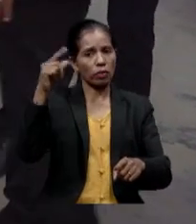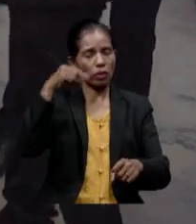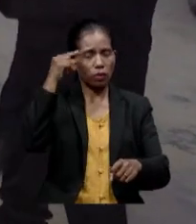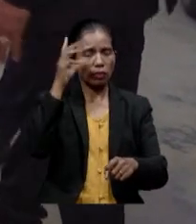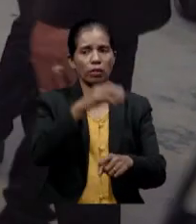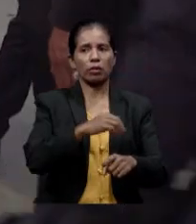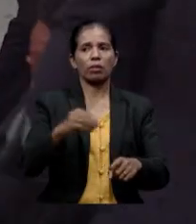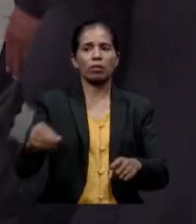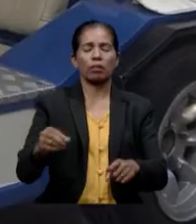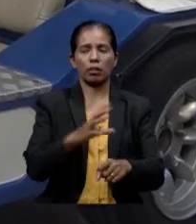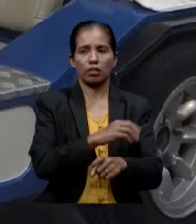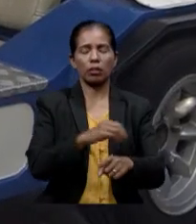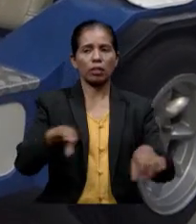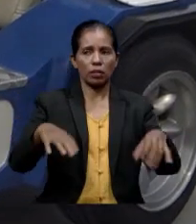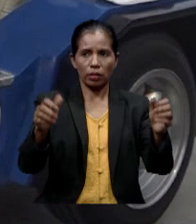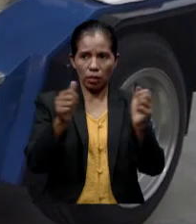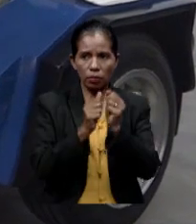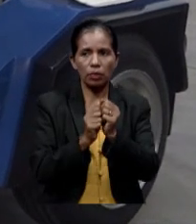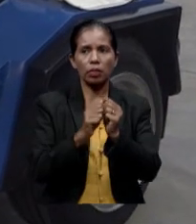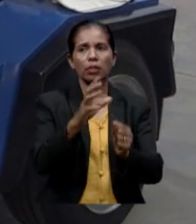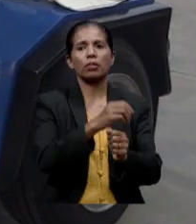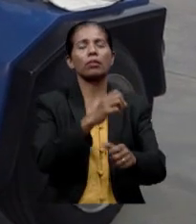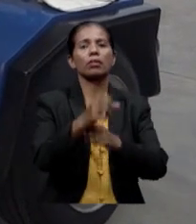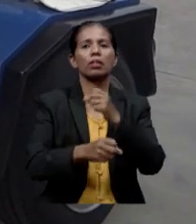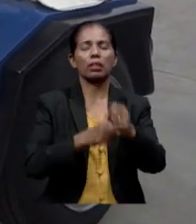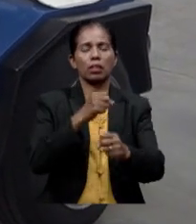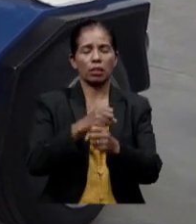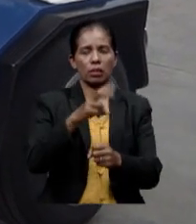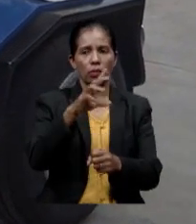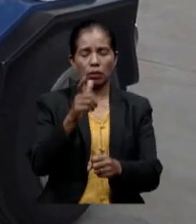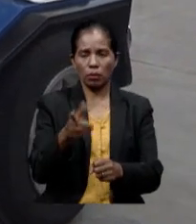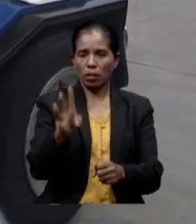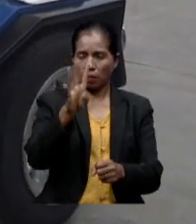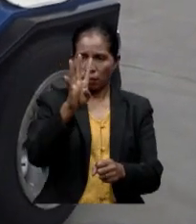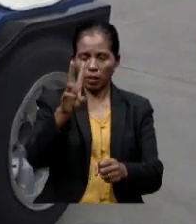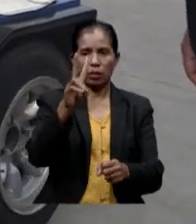onde estabelece acordo de serviço Hamutu, o Sitinan Rihunrua Ruanulu Resinha,